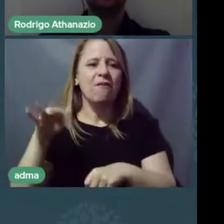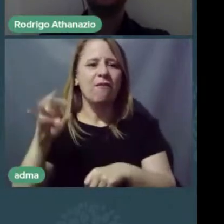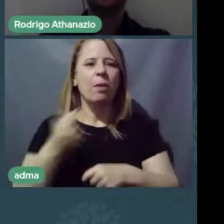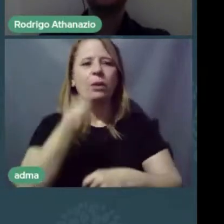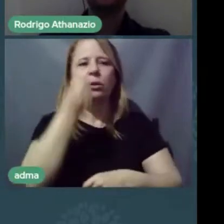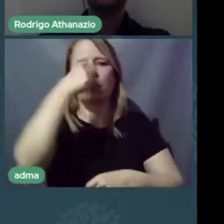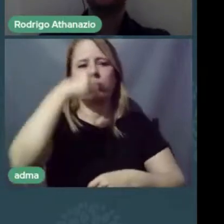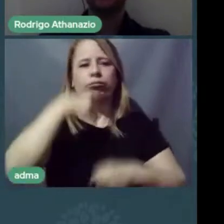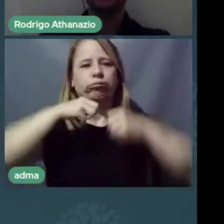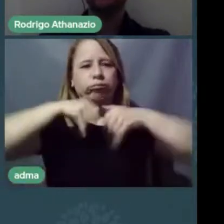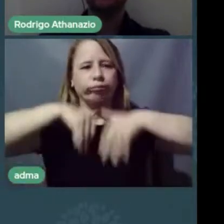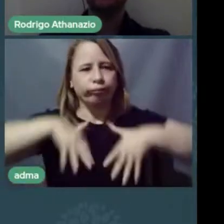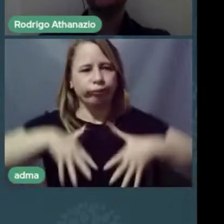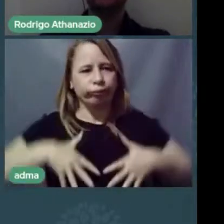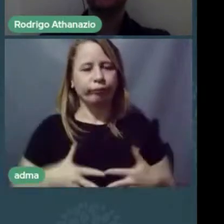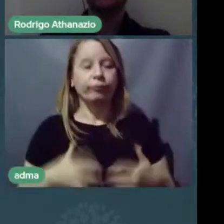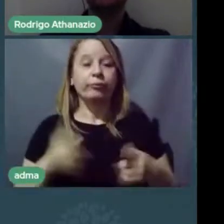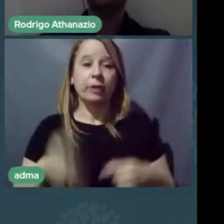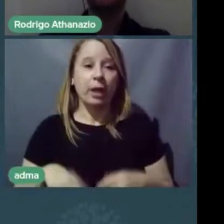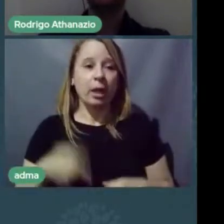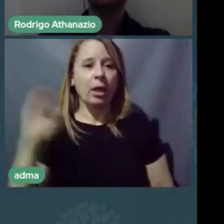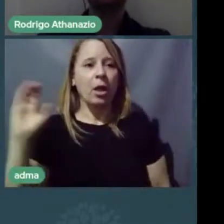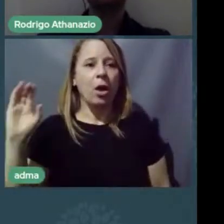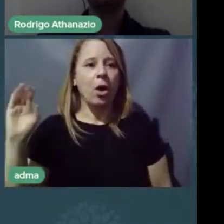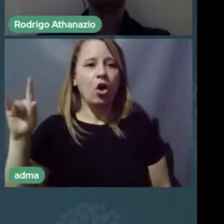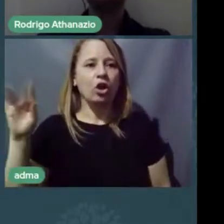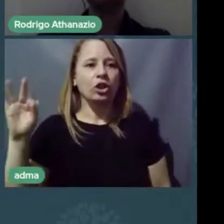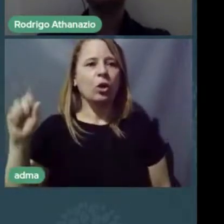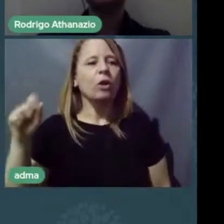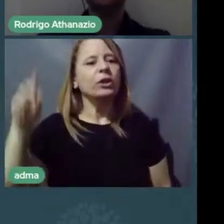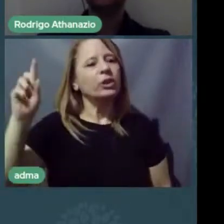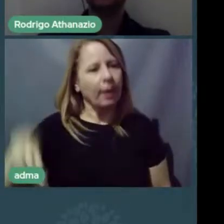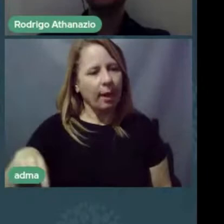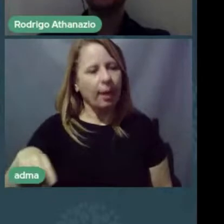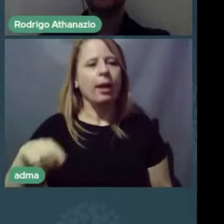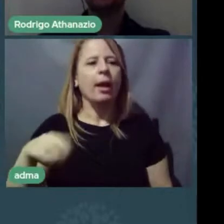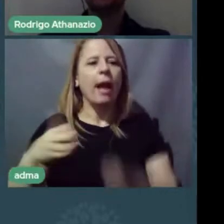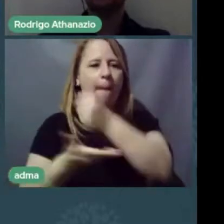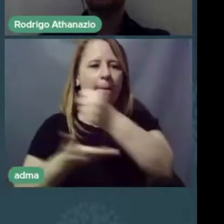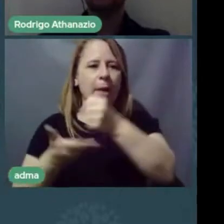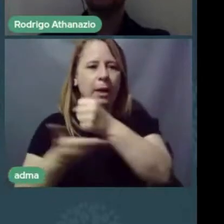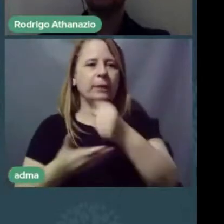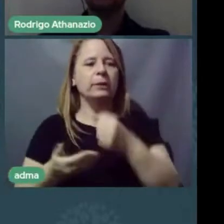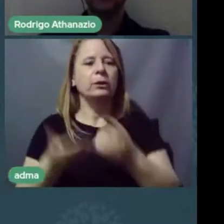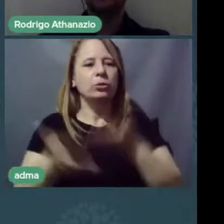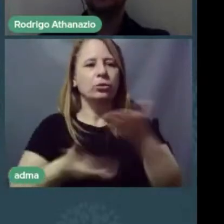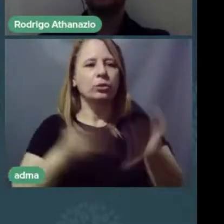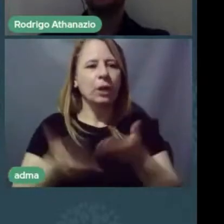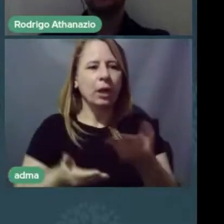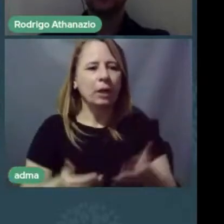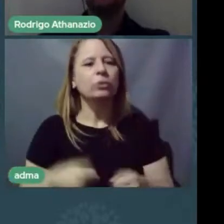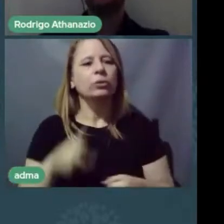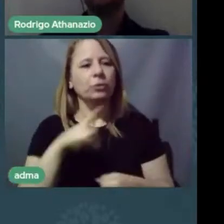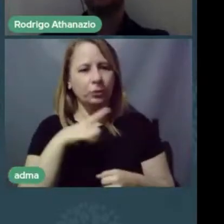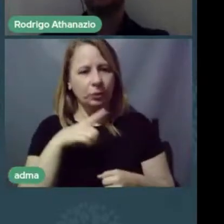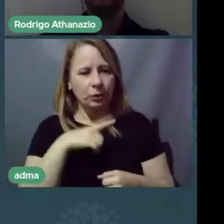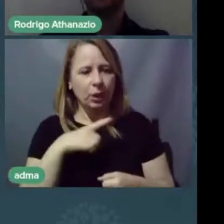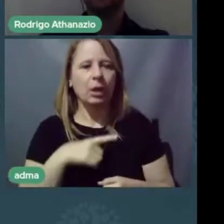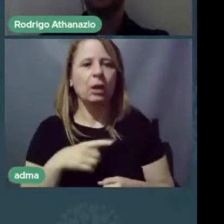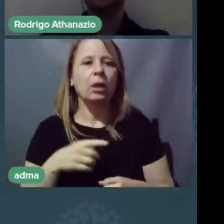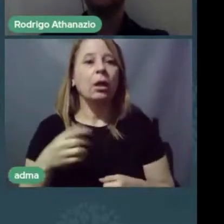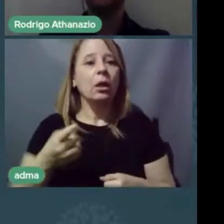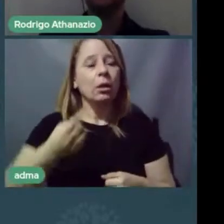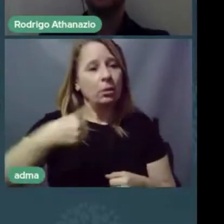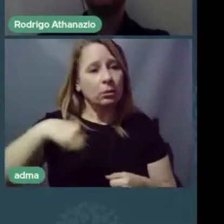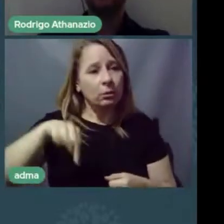o corticoide inalatório é o pilar do tratamento da asma, o uso excessivo de resgate com broncodilatador isolado, que a gente chama o SABO,